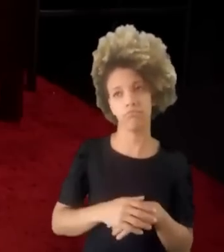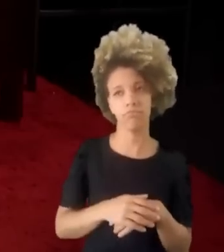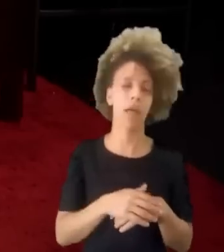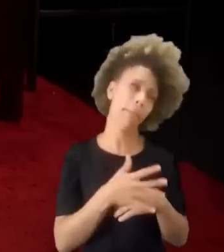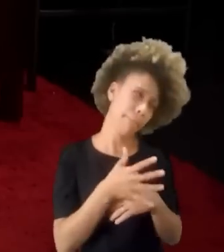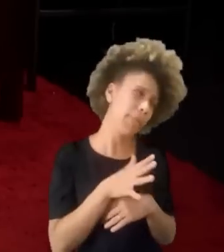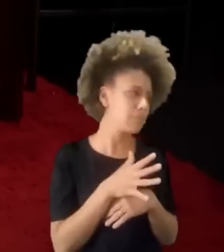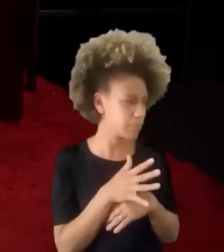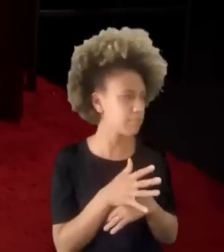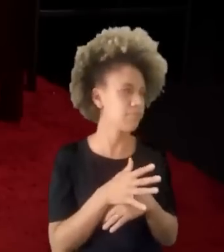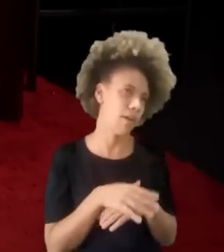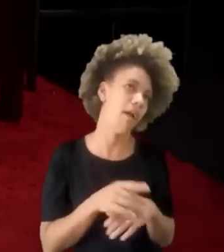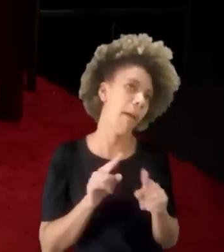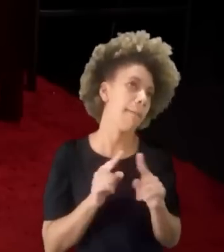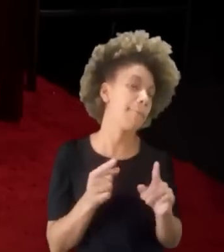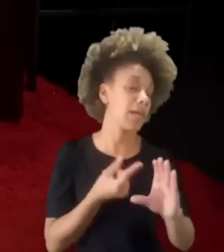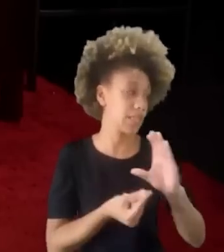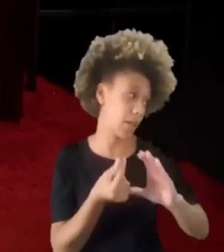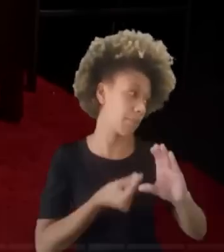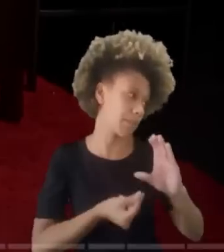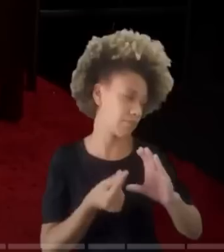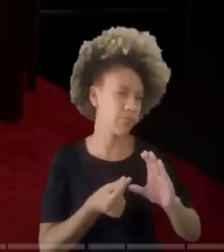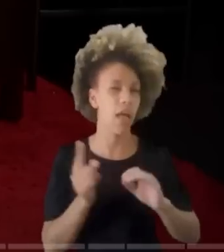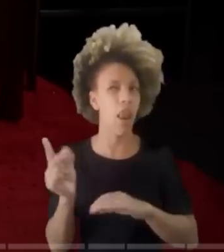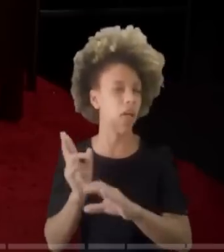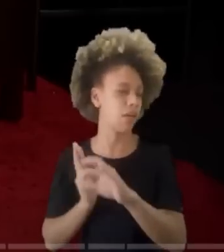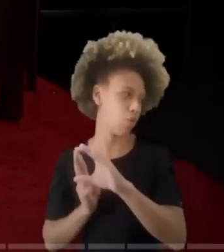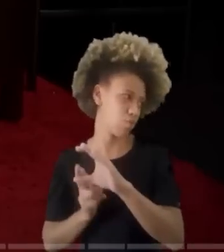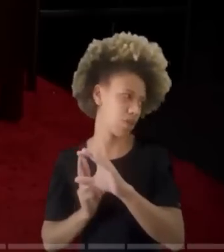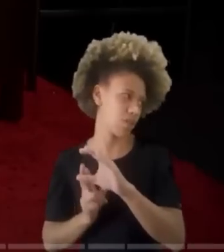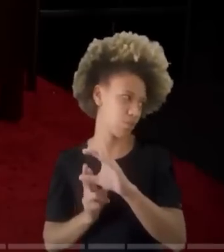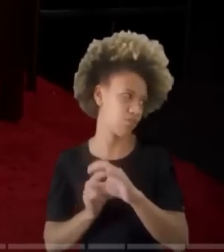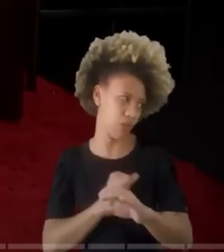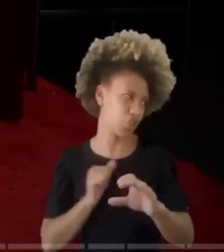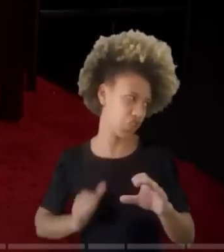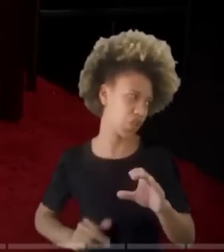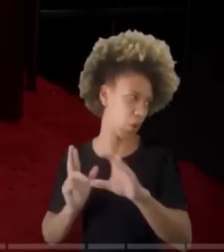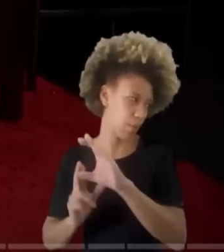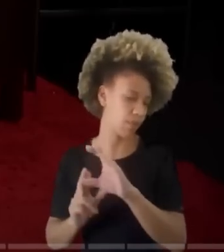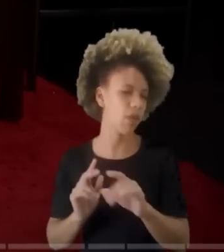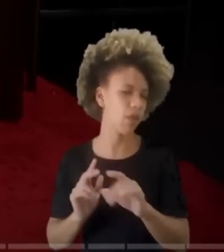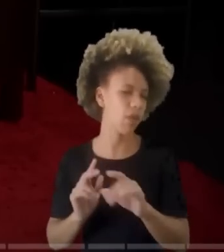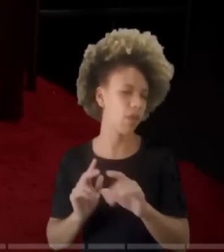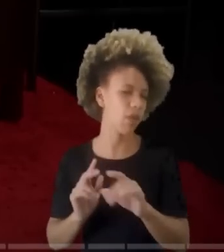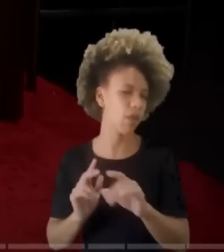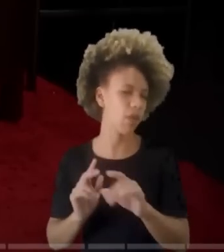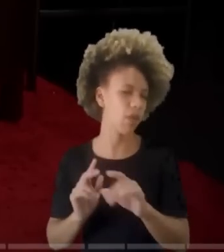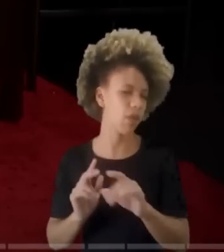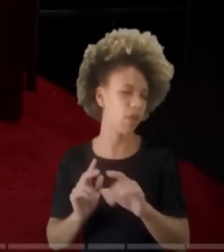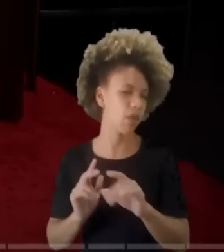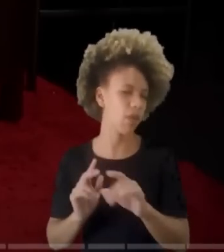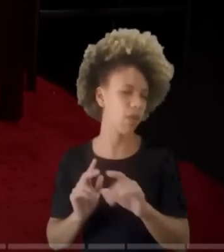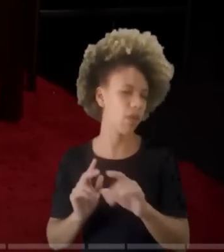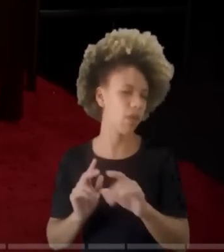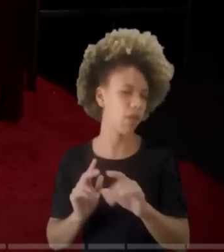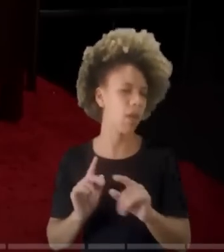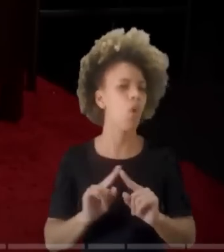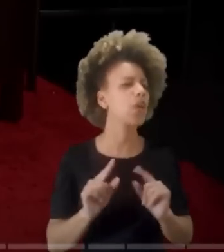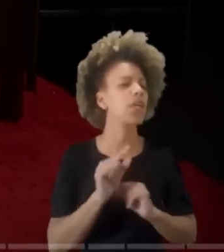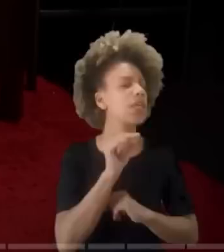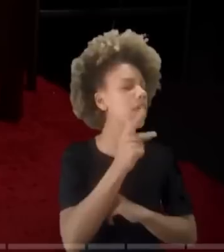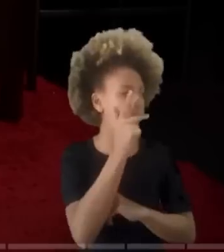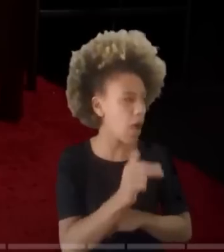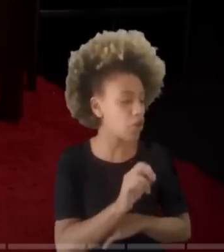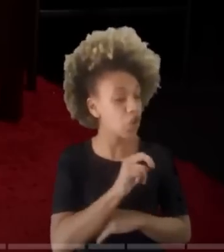mais ou menos é só que ele chama de Capitalismo né a China ainda chama de Comunismo né que que você acha disso e a quem chama de socialismo né